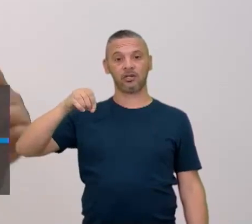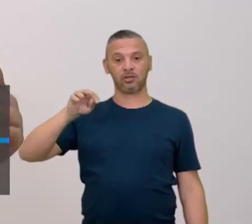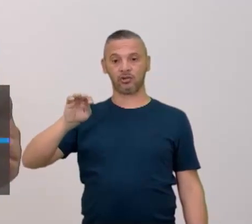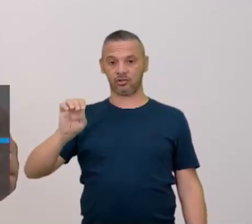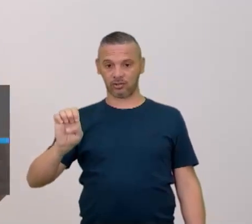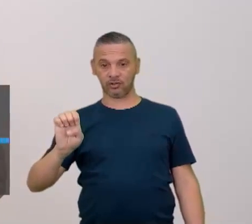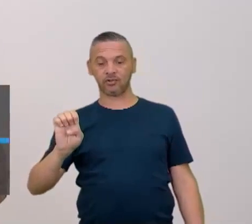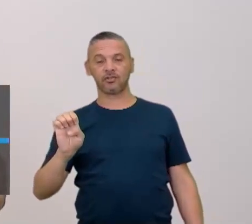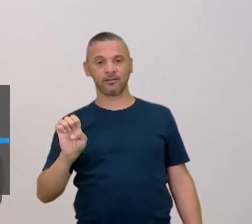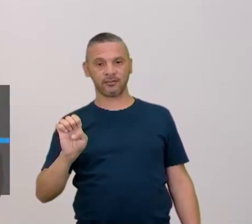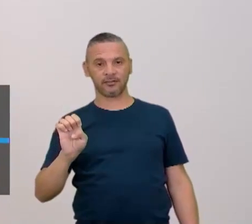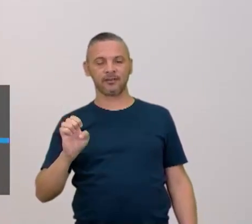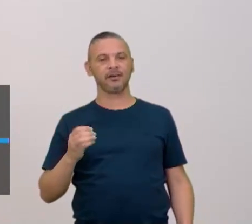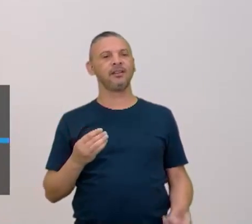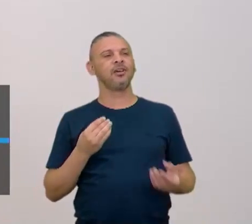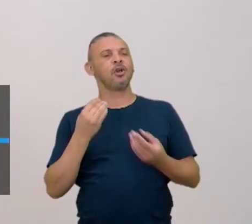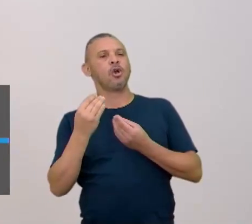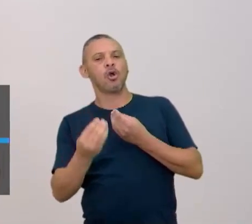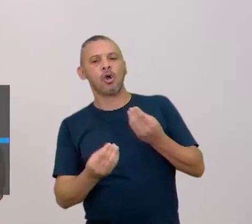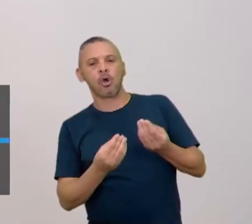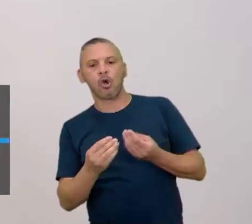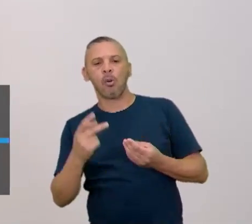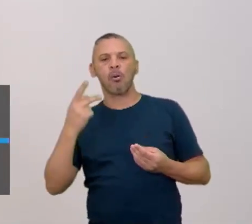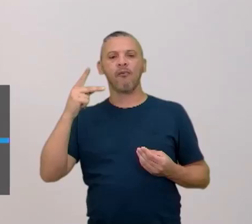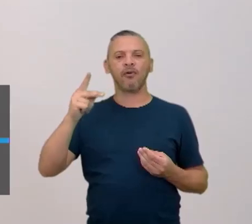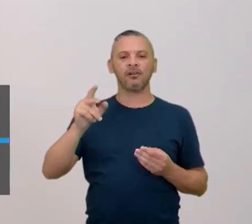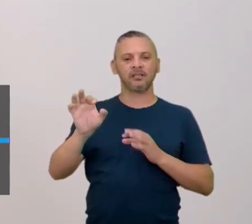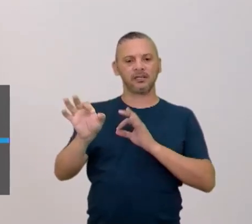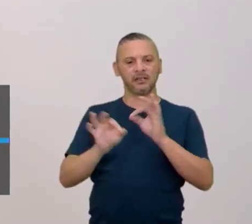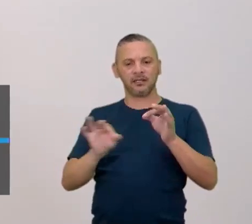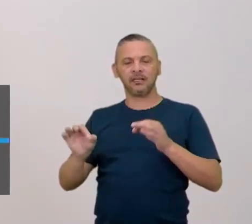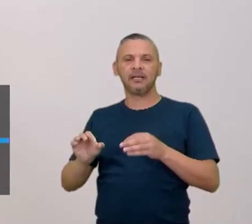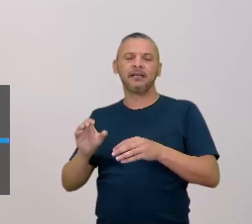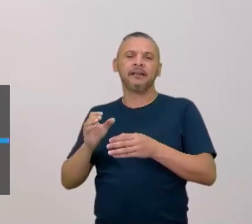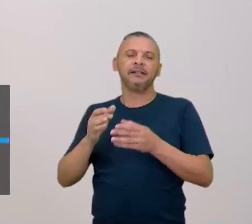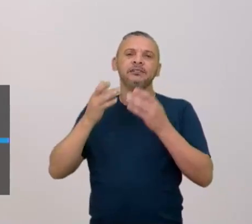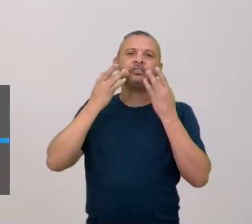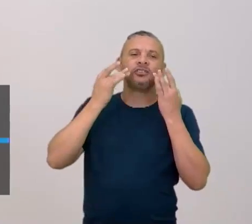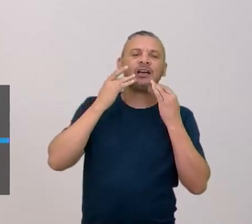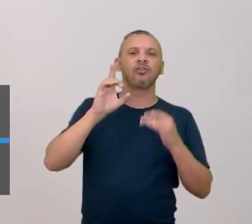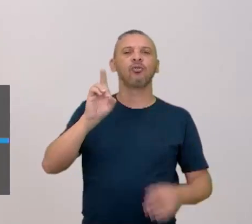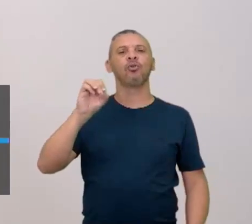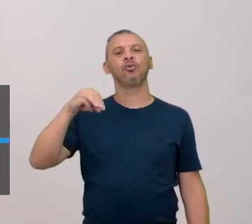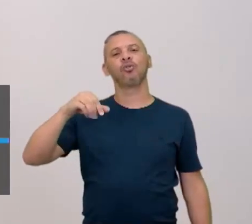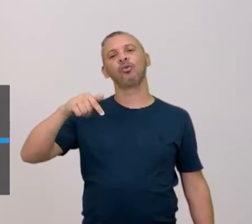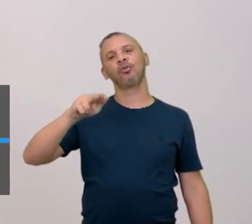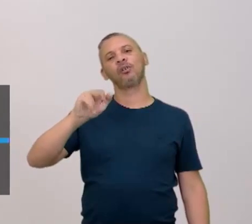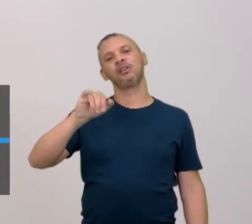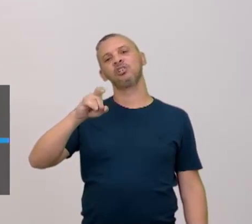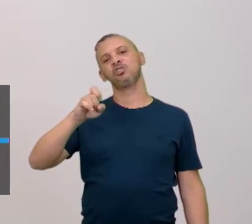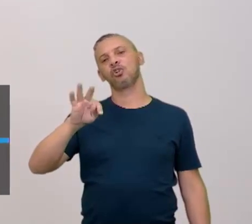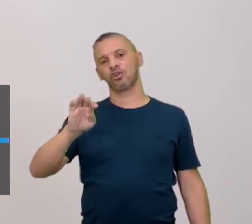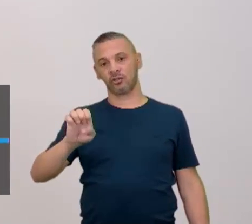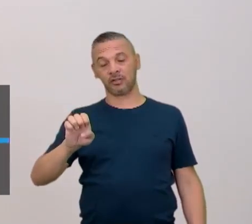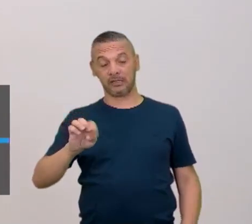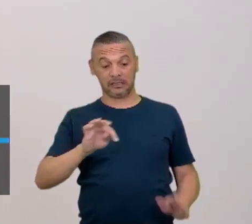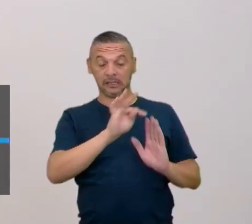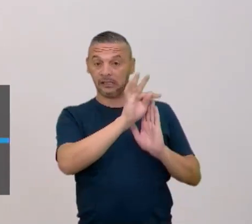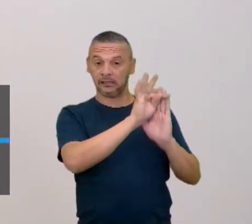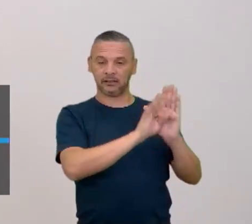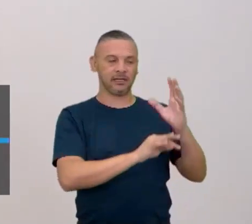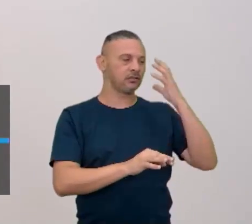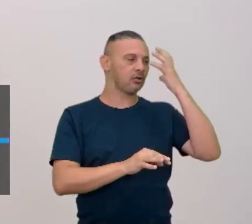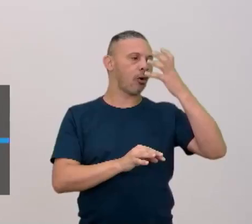Panza. Como que foi fazer essa parte aí de Dom Quixote, a peça em si, essa transformação de um romance, né, de um texto